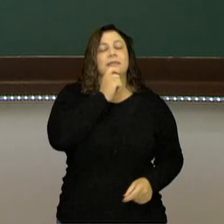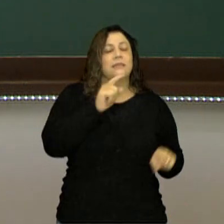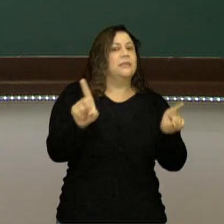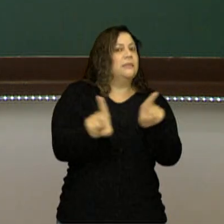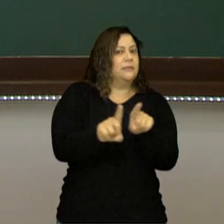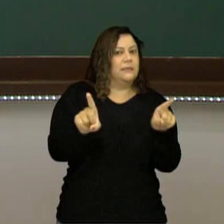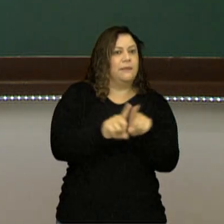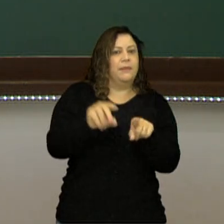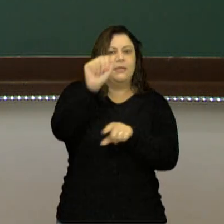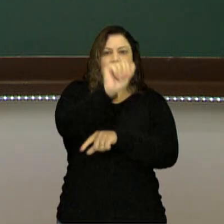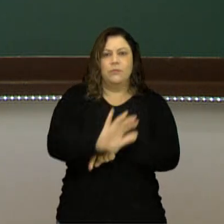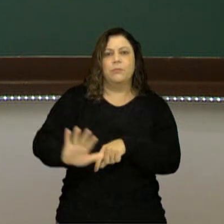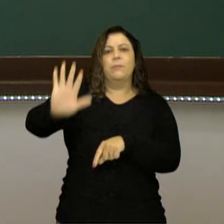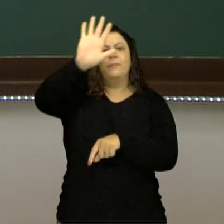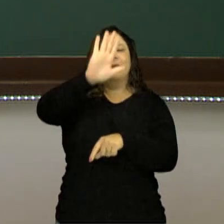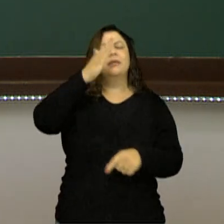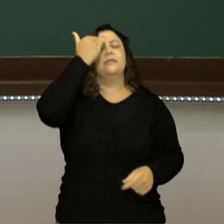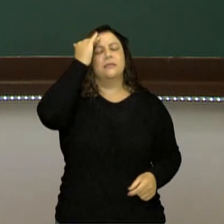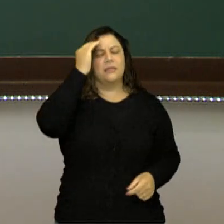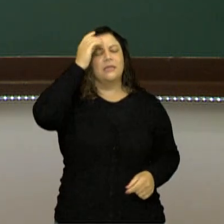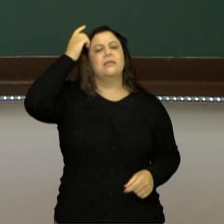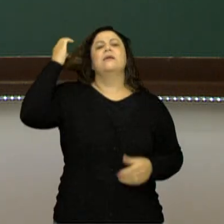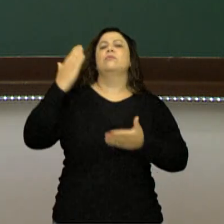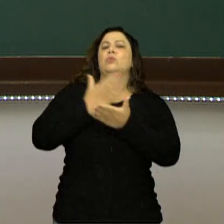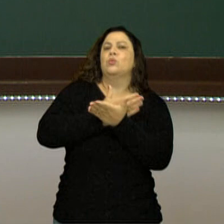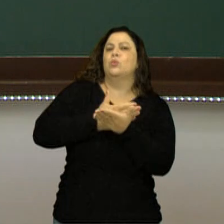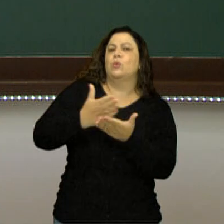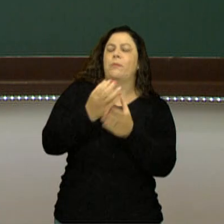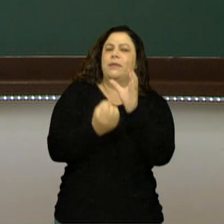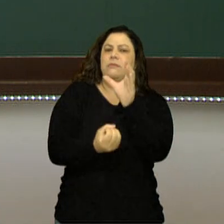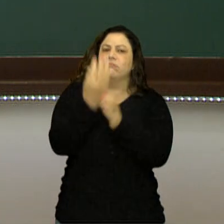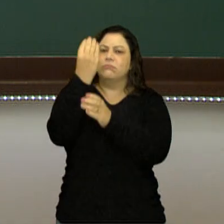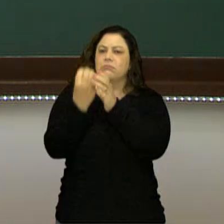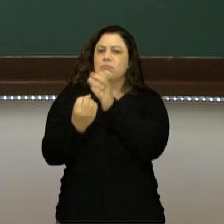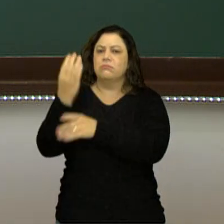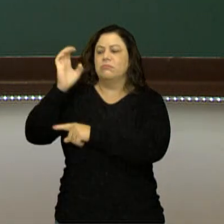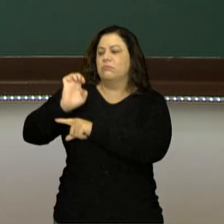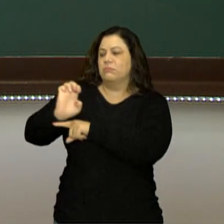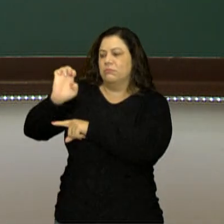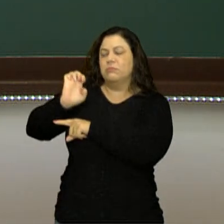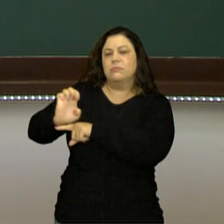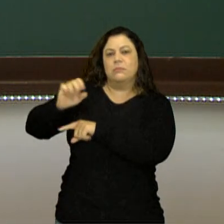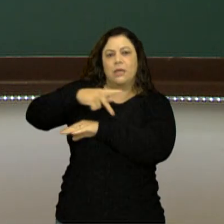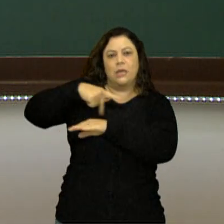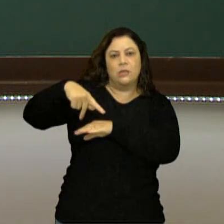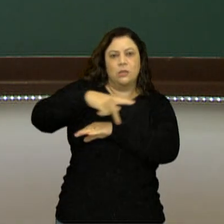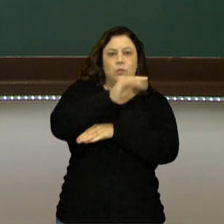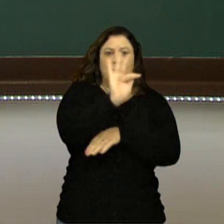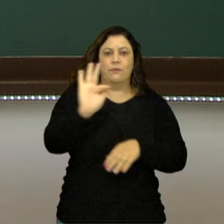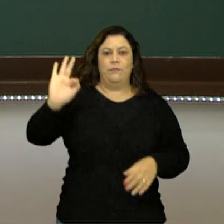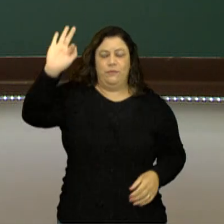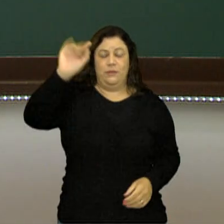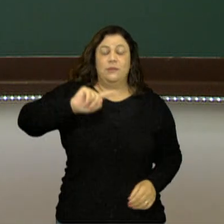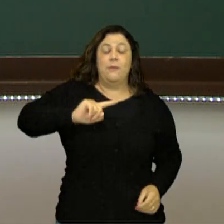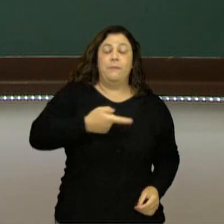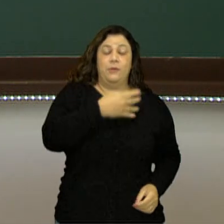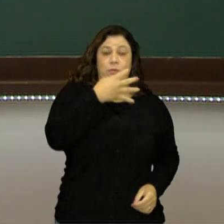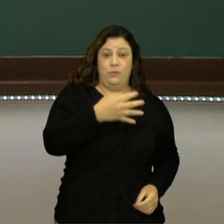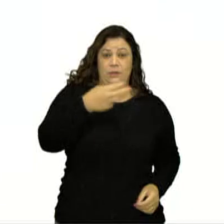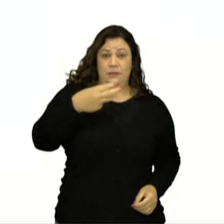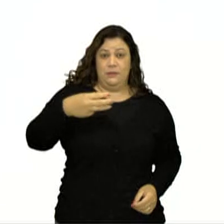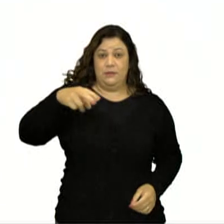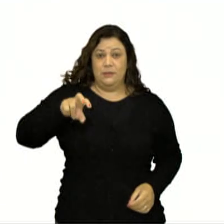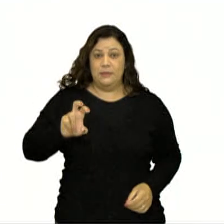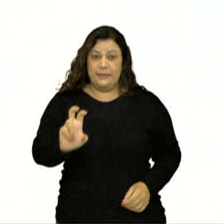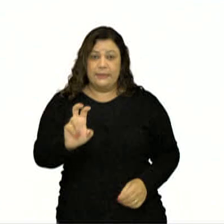que nós entendemos que aqui começa a formação do Estado Nacional francês. A França em 1435, ou